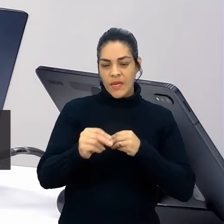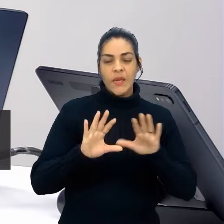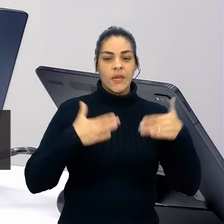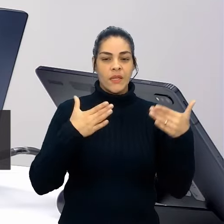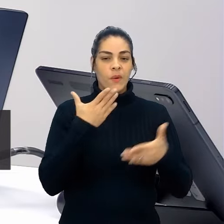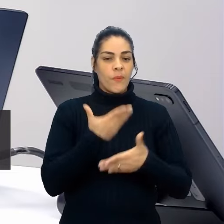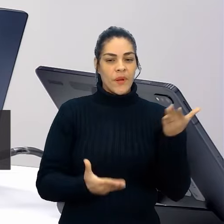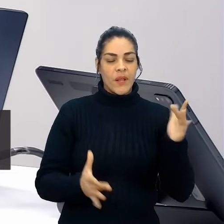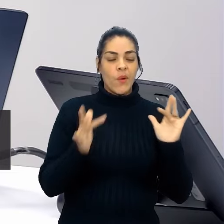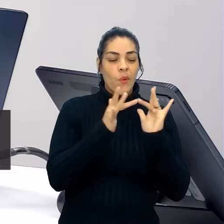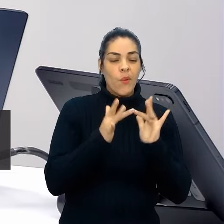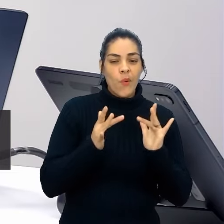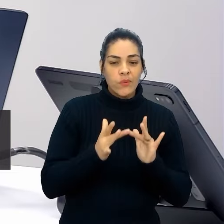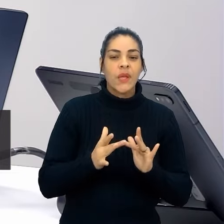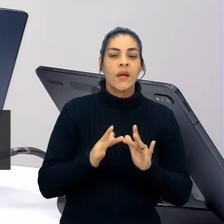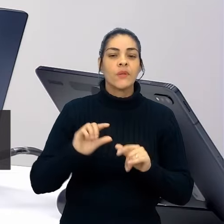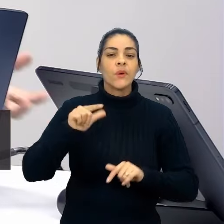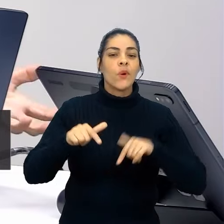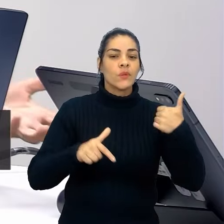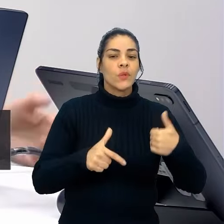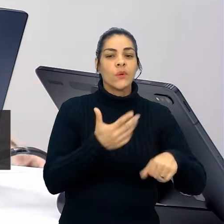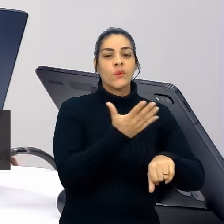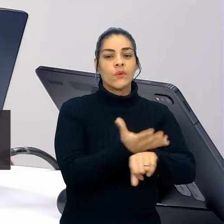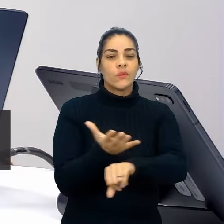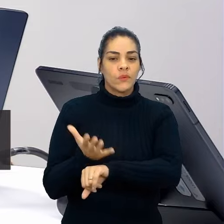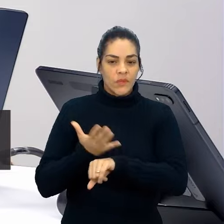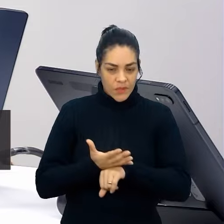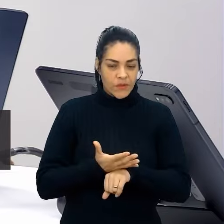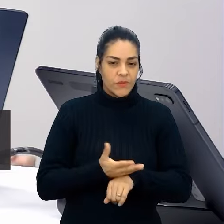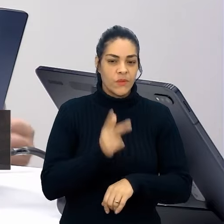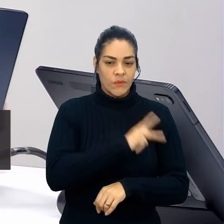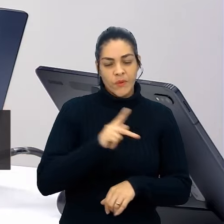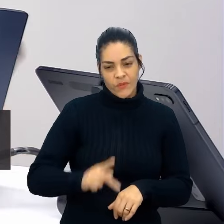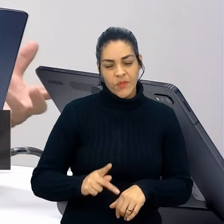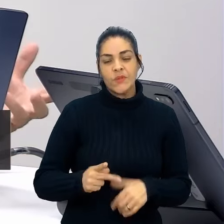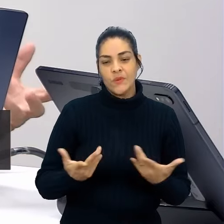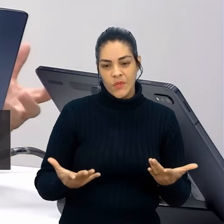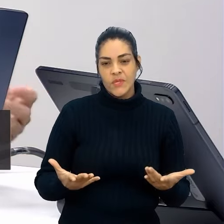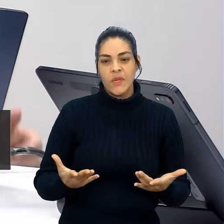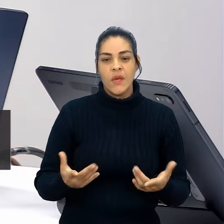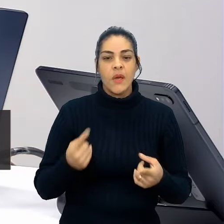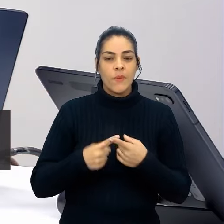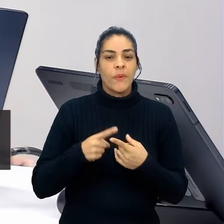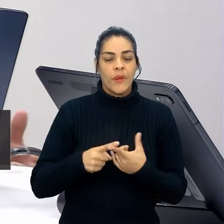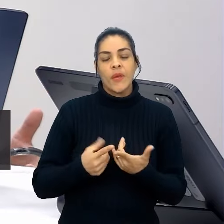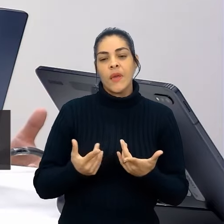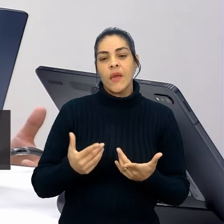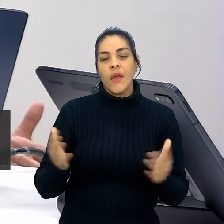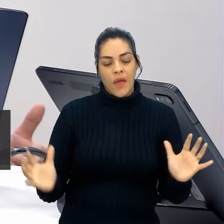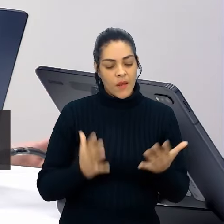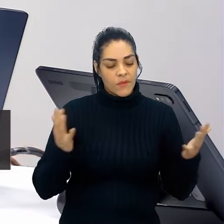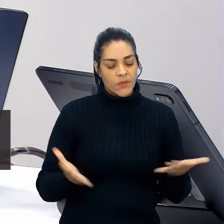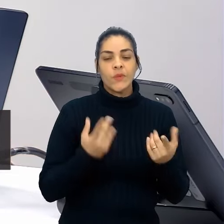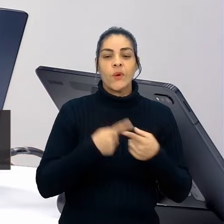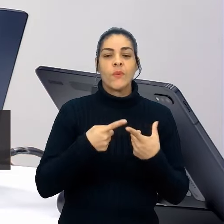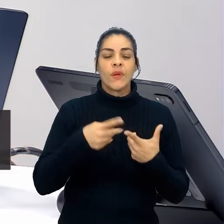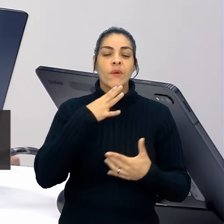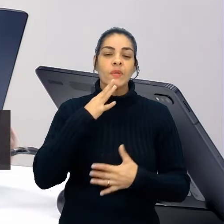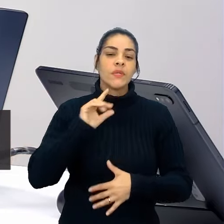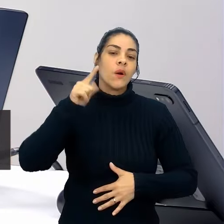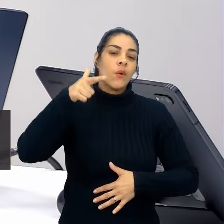docentes das outras regiões, que para mim era muito motivador, porque eu também conhecia outros